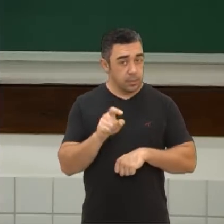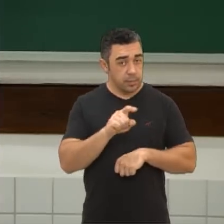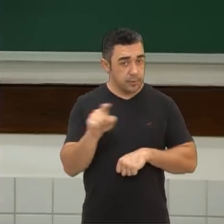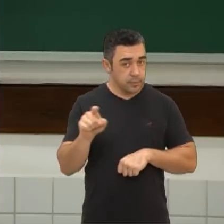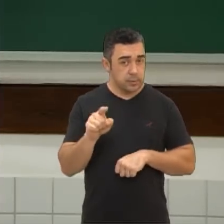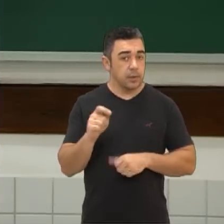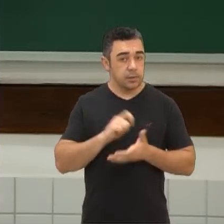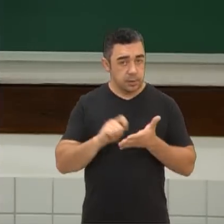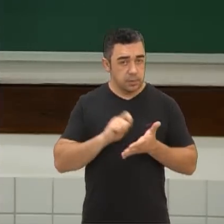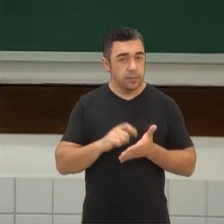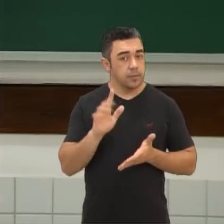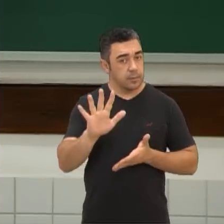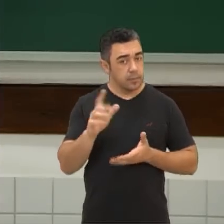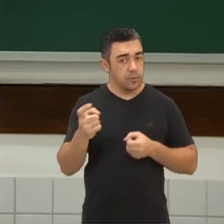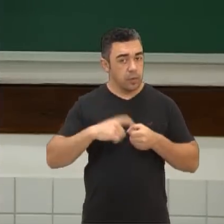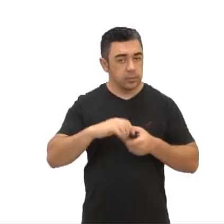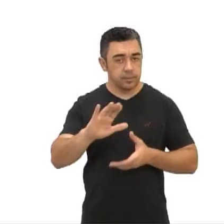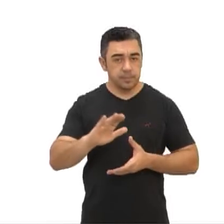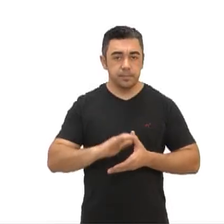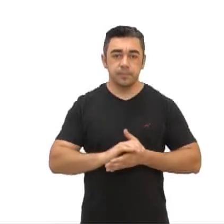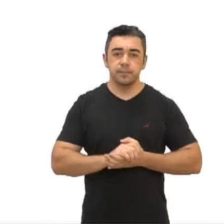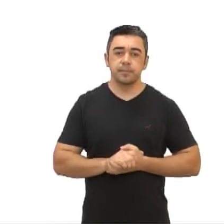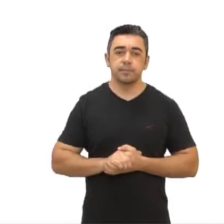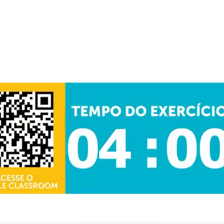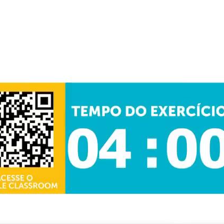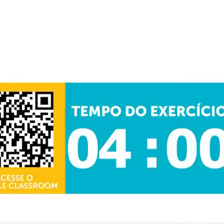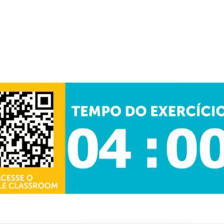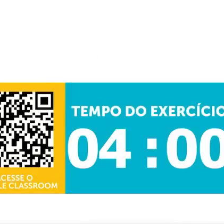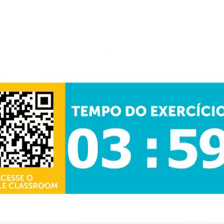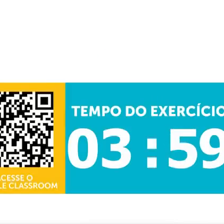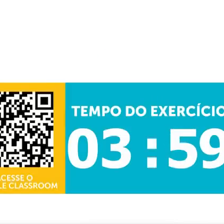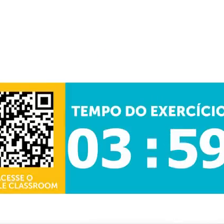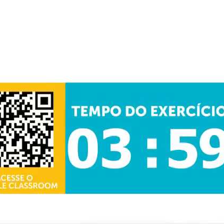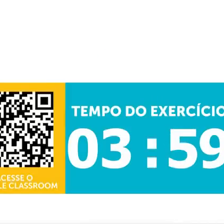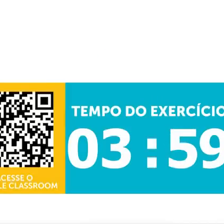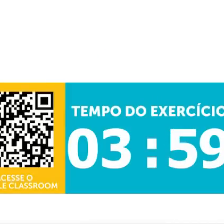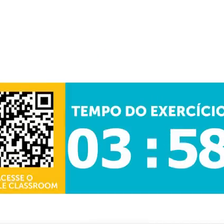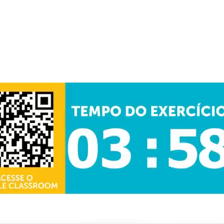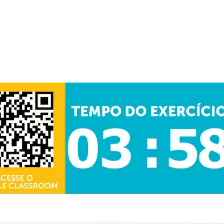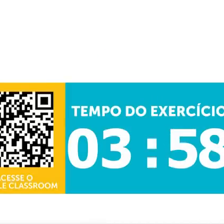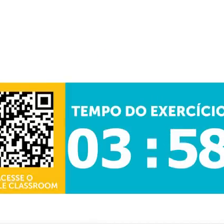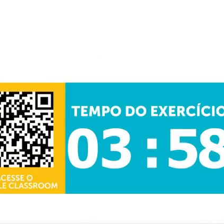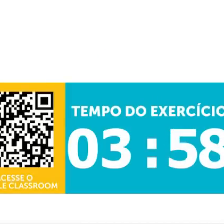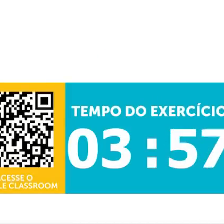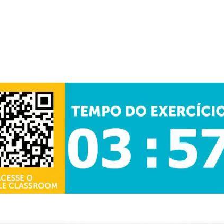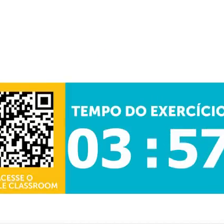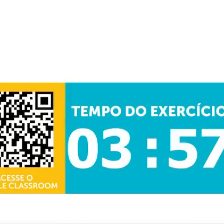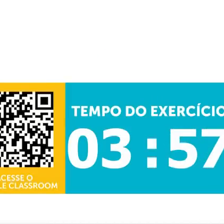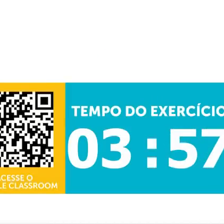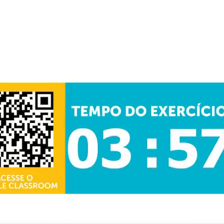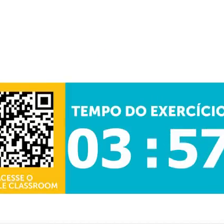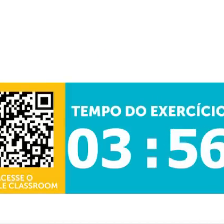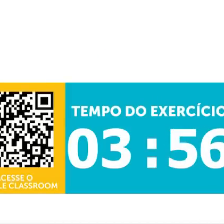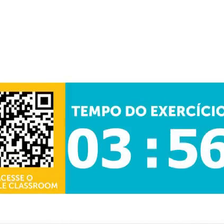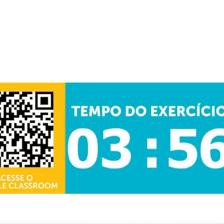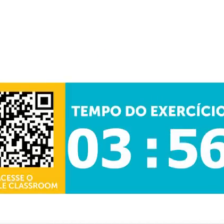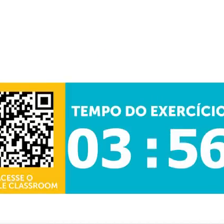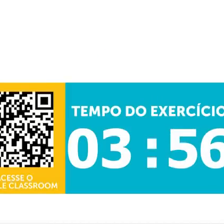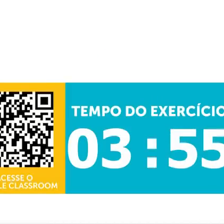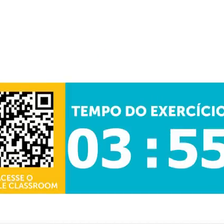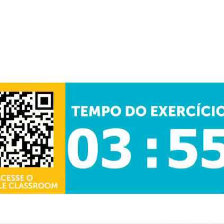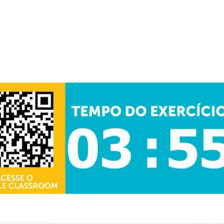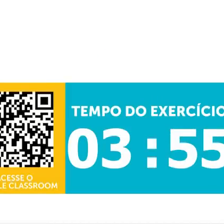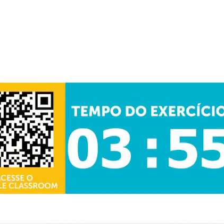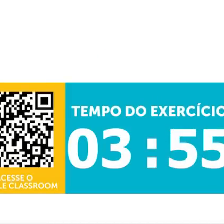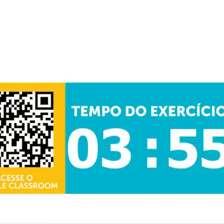gostam de criar nesse estilo? Você tem algum artista que você conhece que faz um estilo de música parecido com esse? O